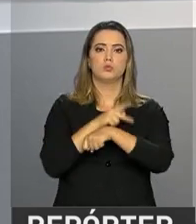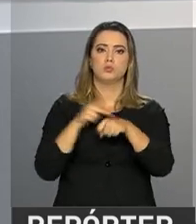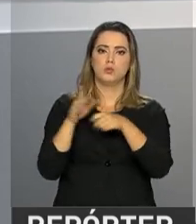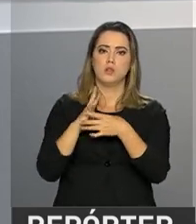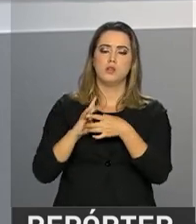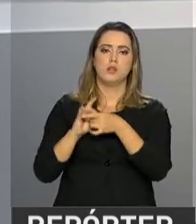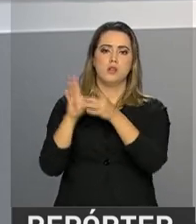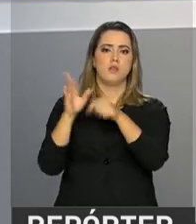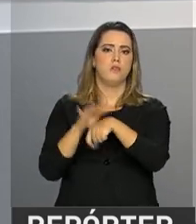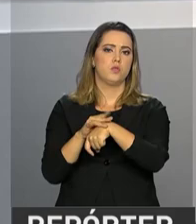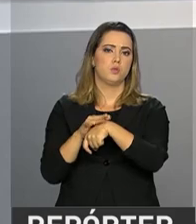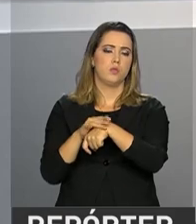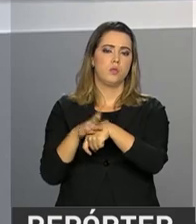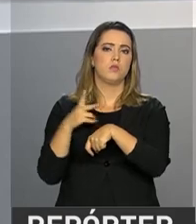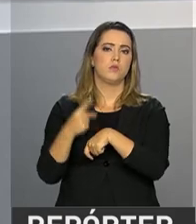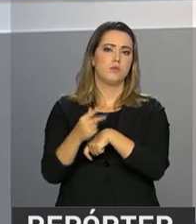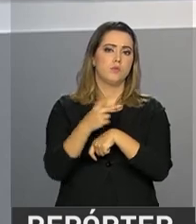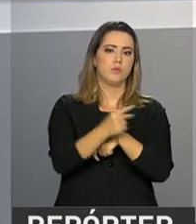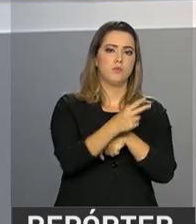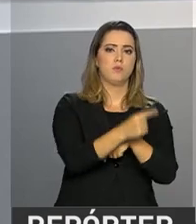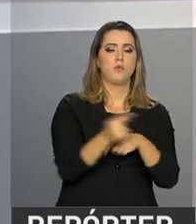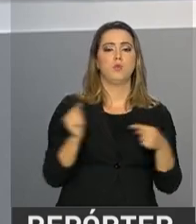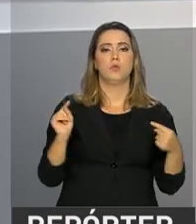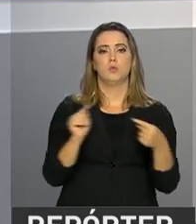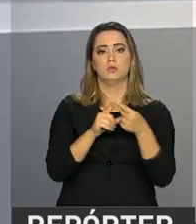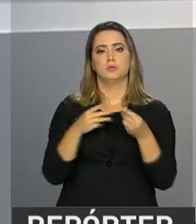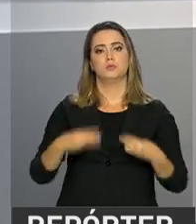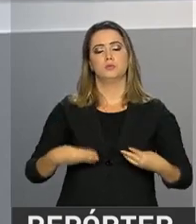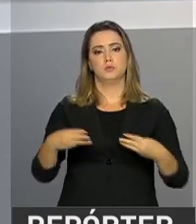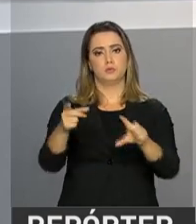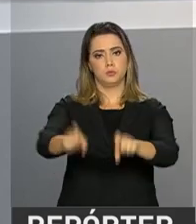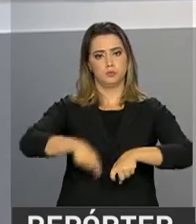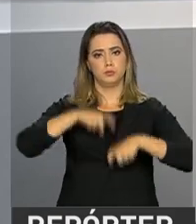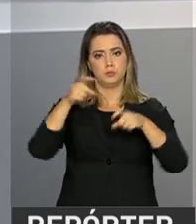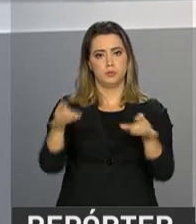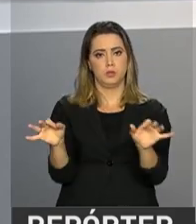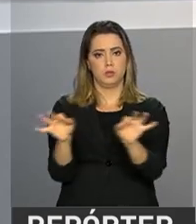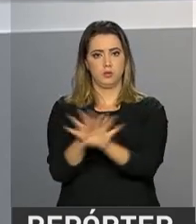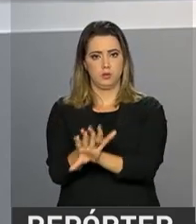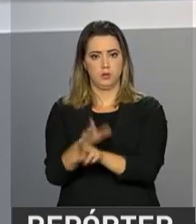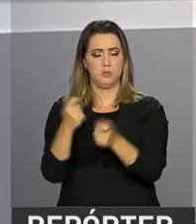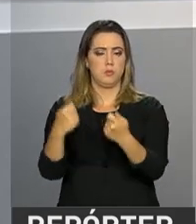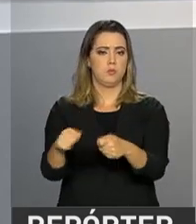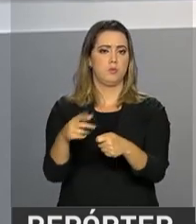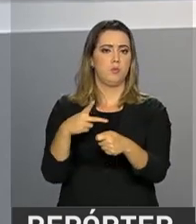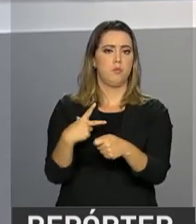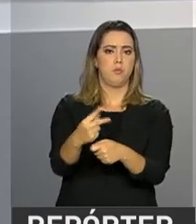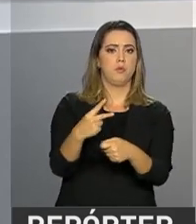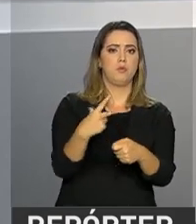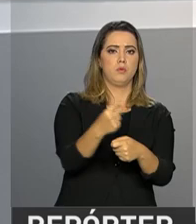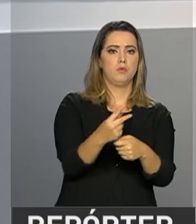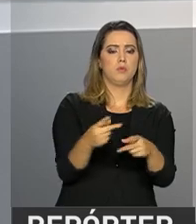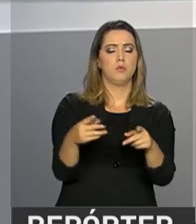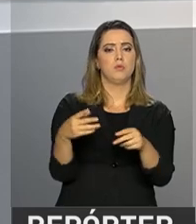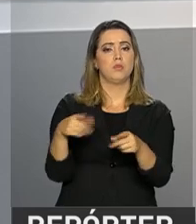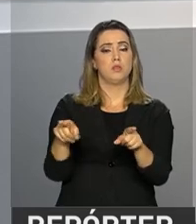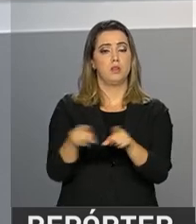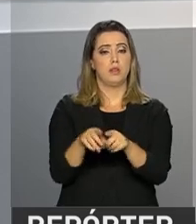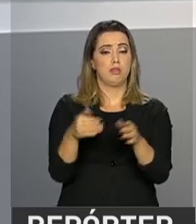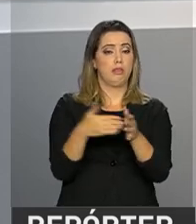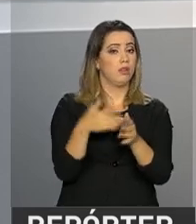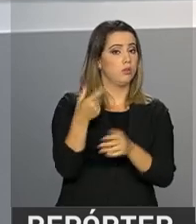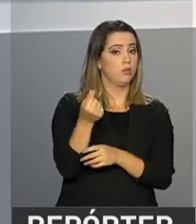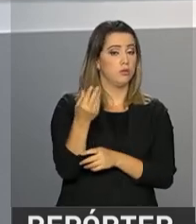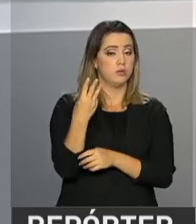livres da aftosa com vacinação a meta do ministério da agricultura é eliminar a necessidade da imunização contra a doença até